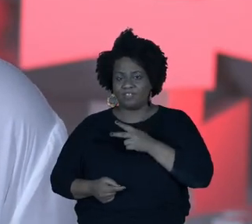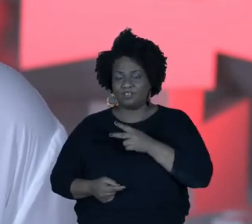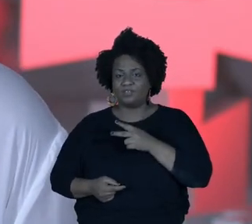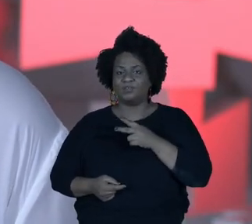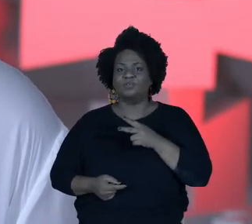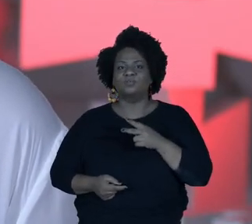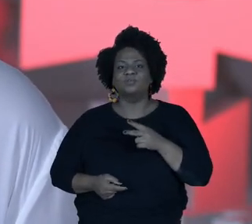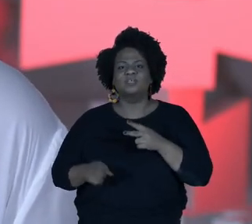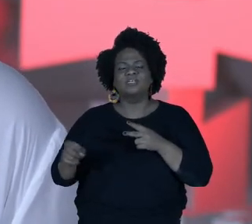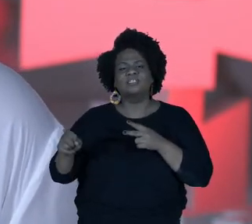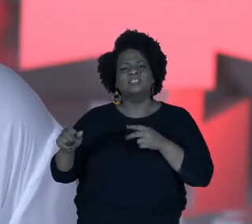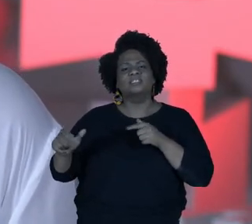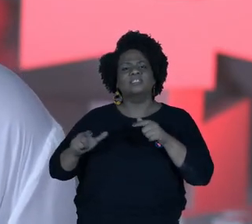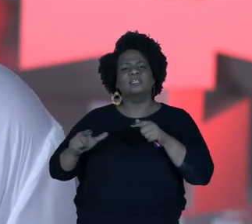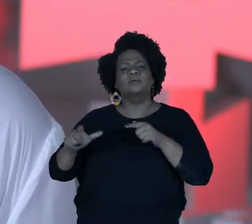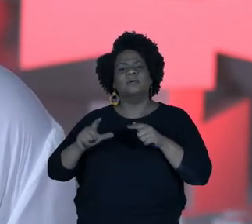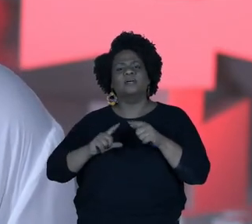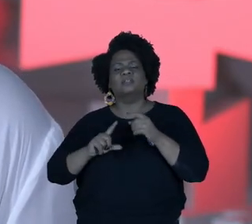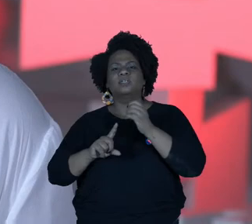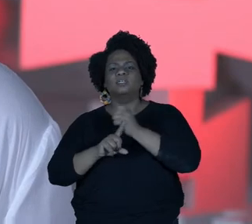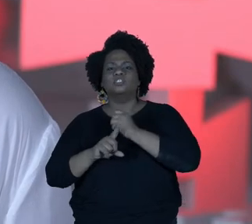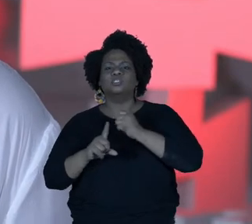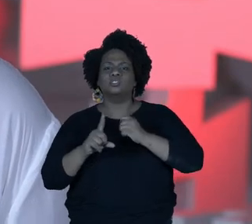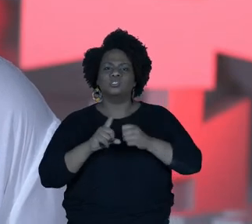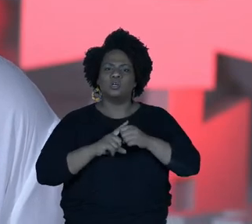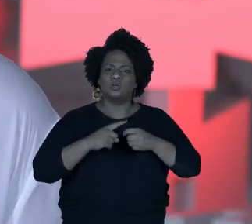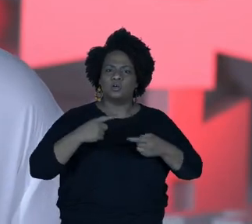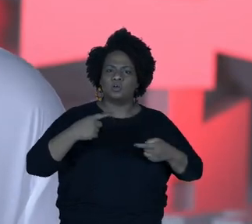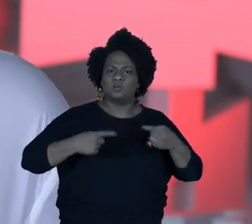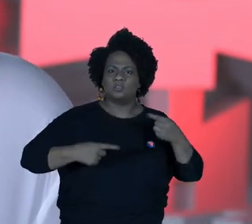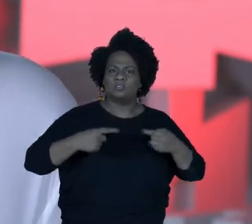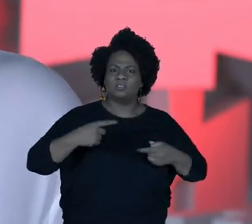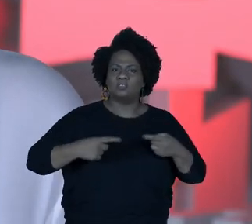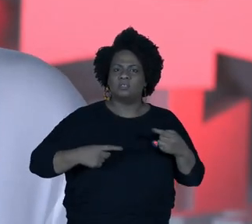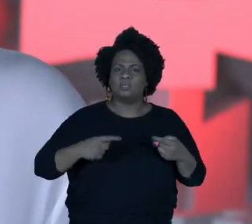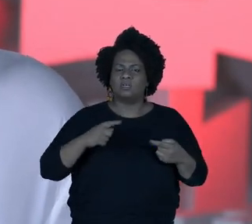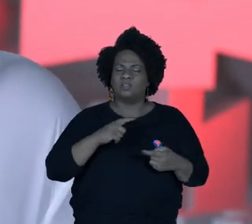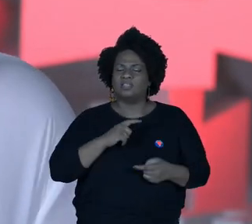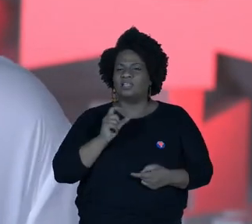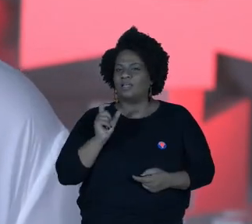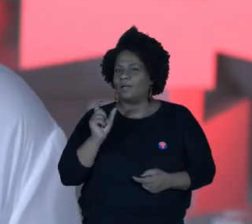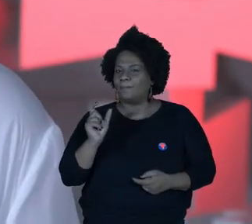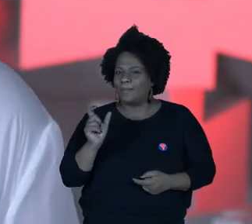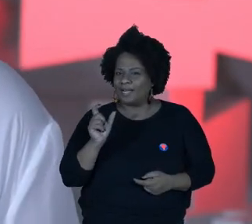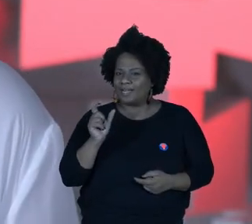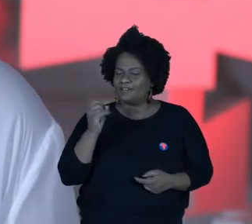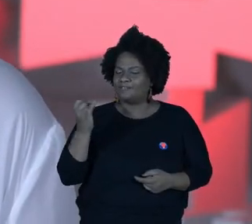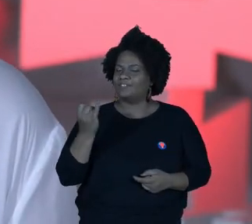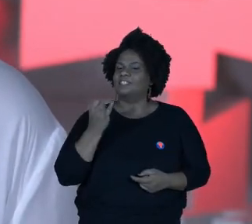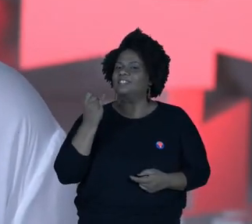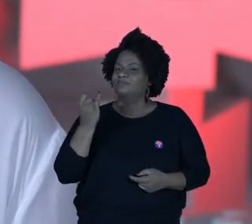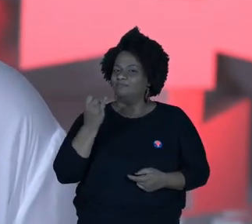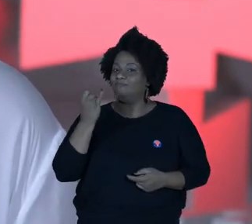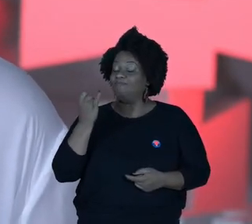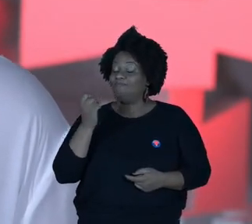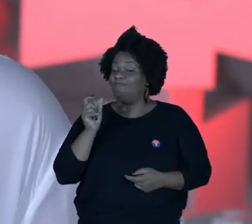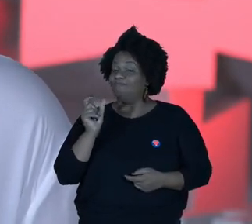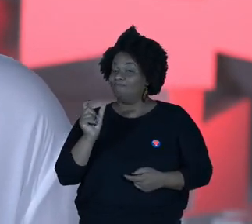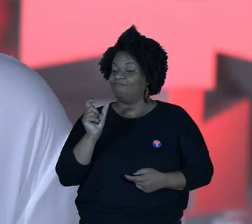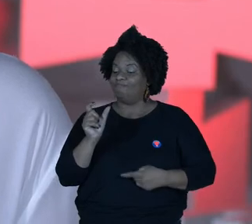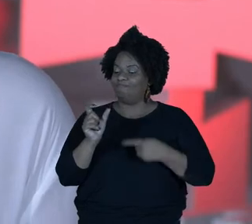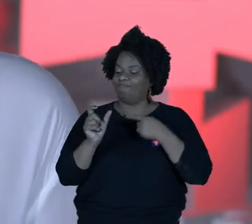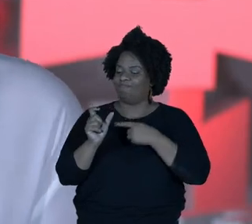O que que esse trabalho tem de social, de político? Tem uma palavrinha chave, que é o motor